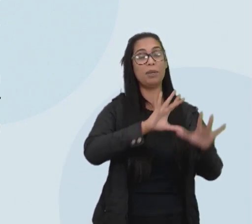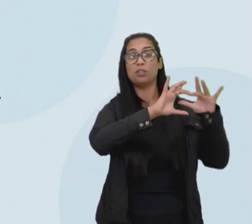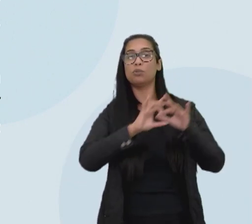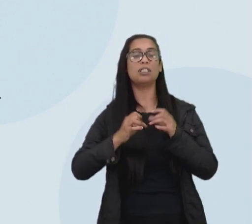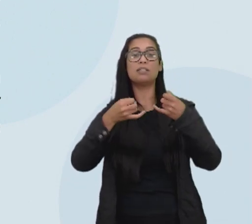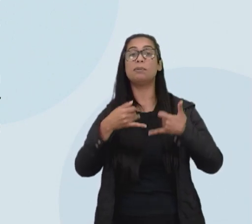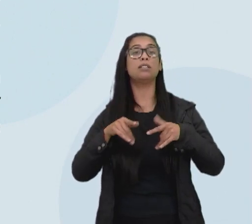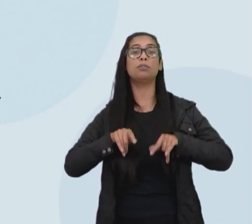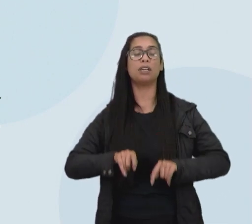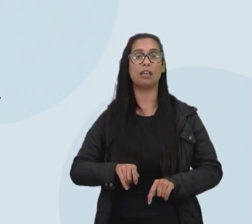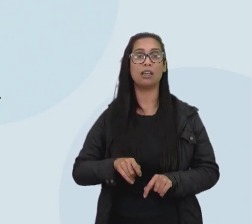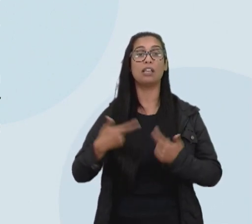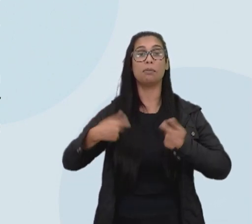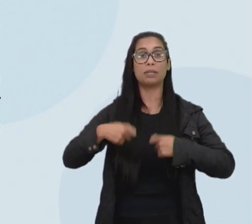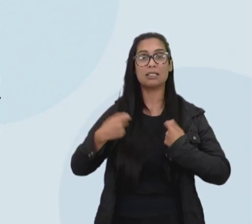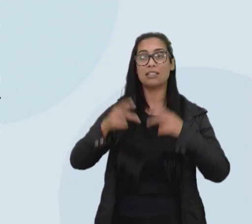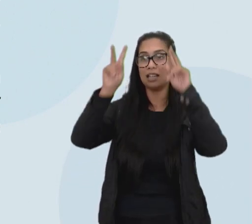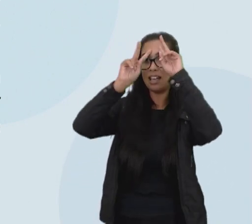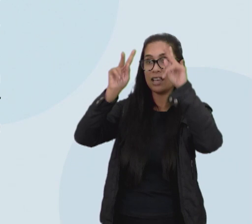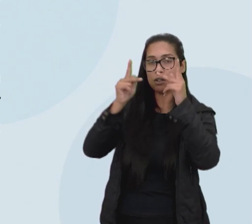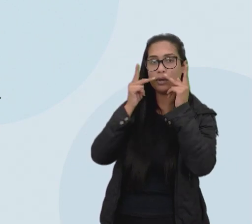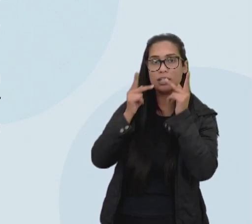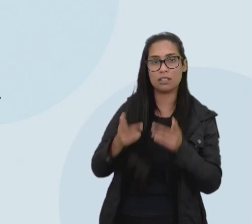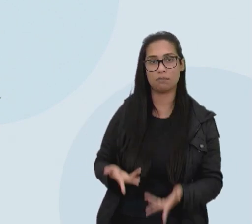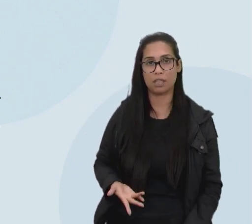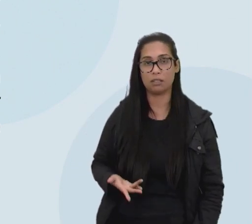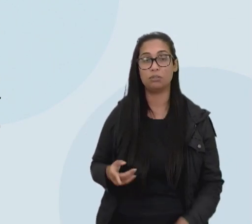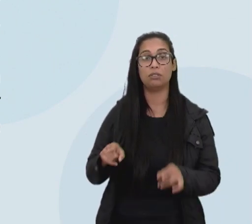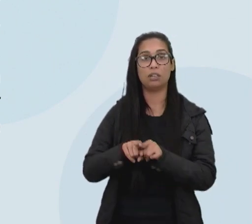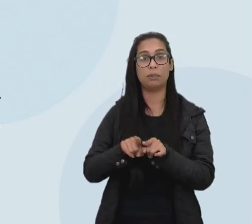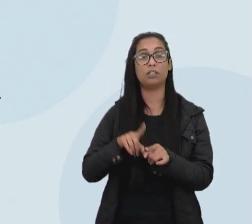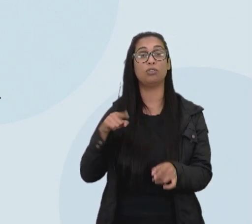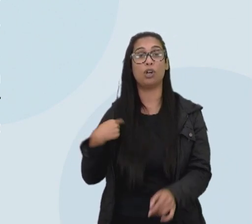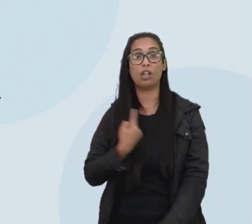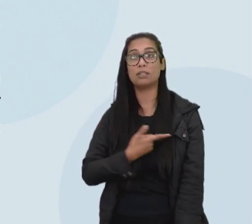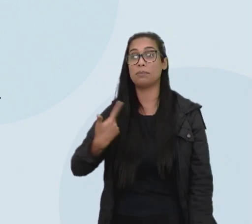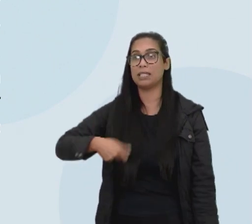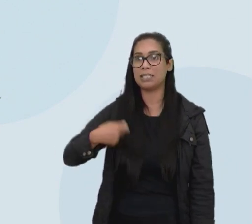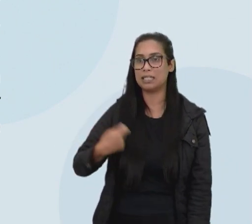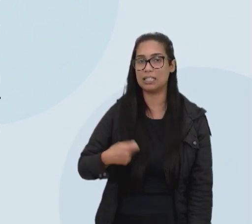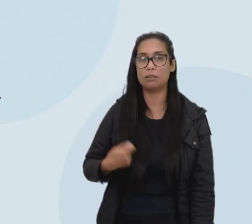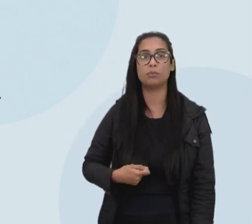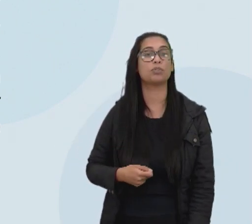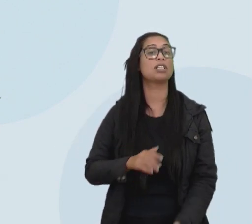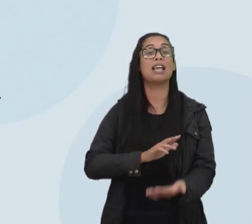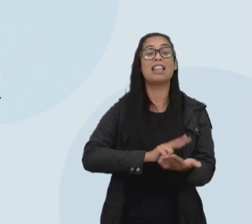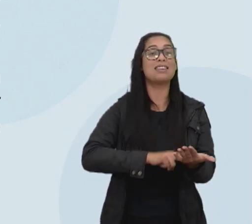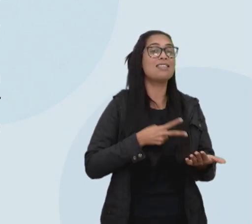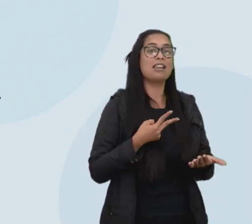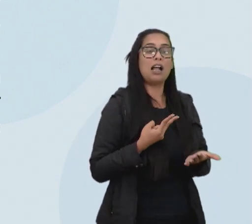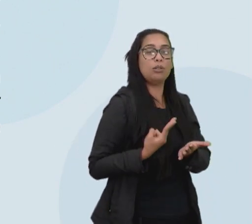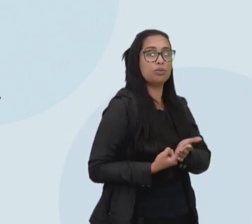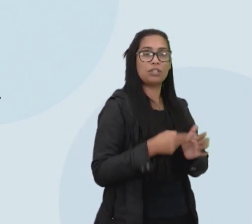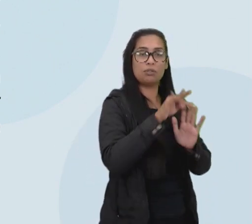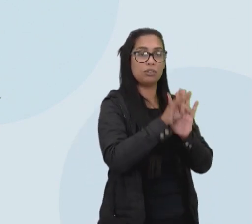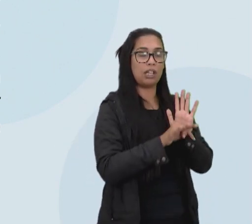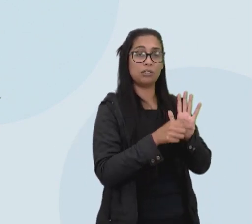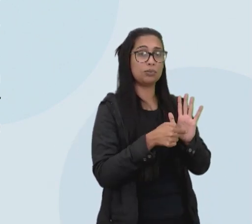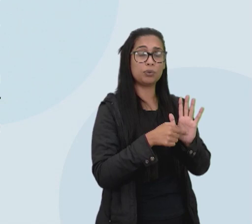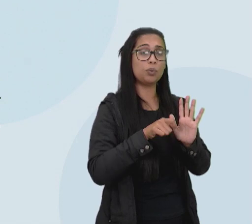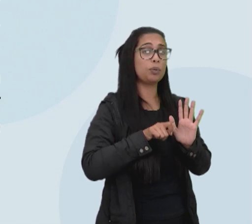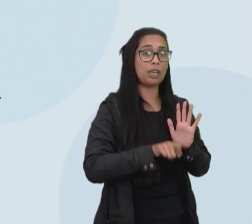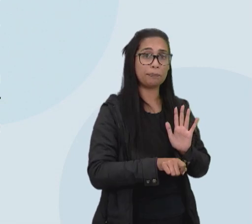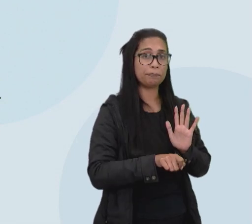ser um identificador. E esse identificador a gente pode traduzir para um termo que a gente usa constantemente, que